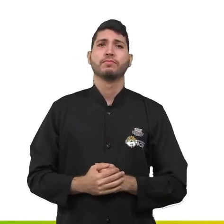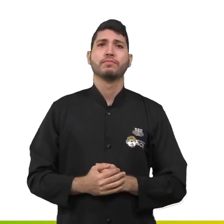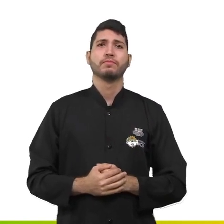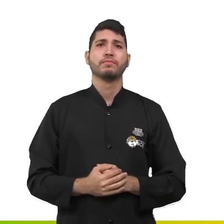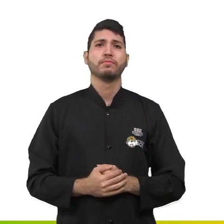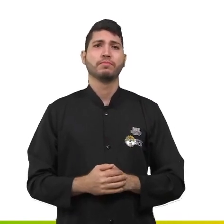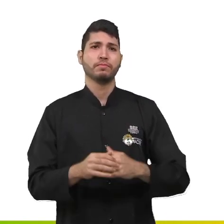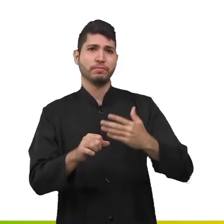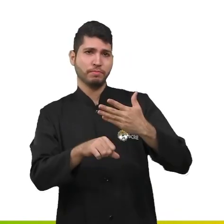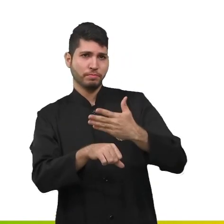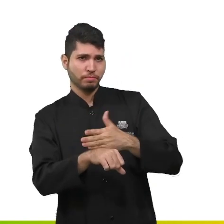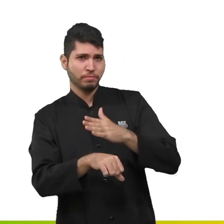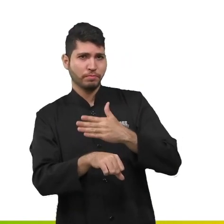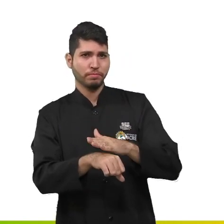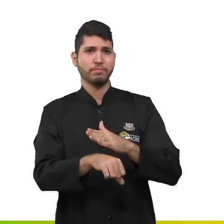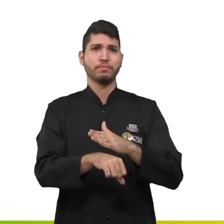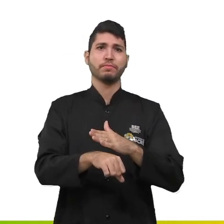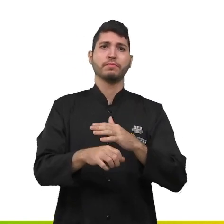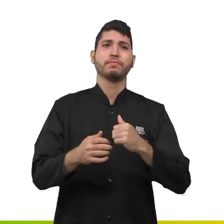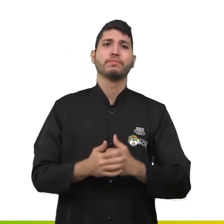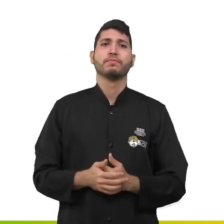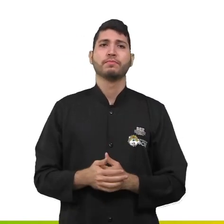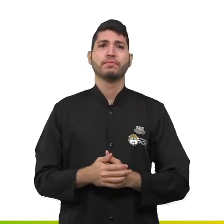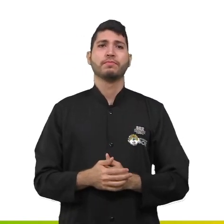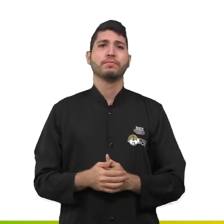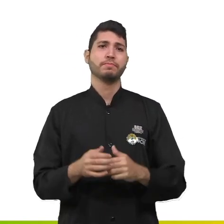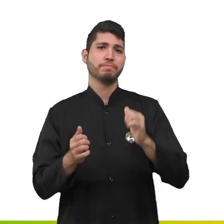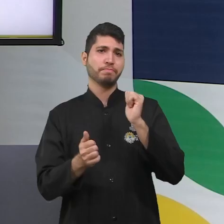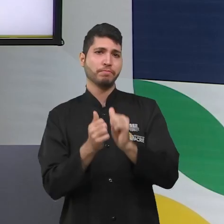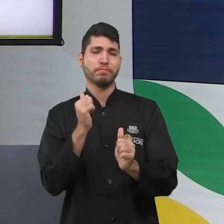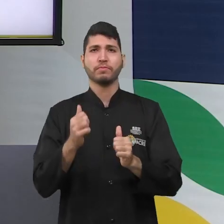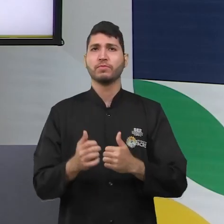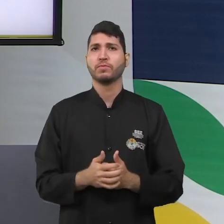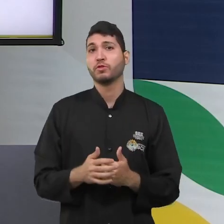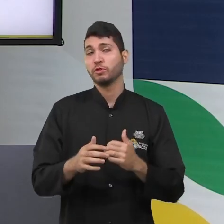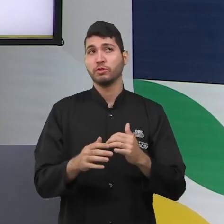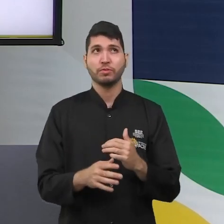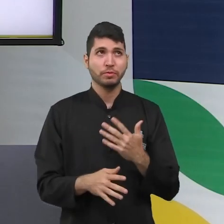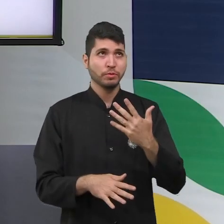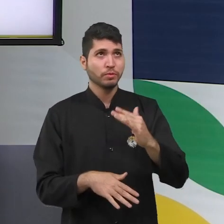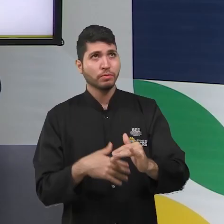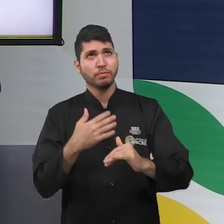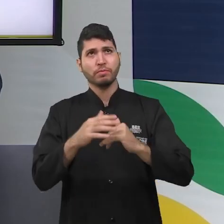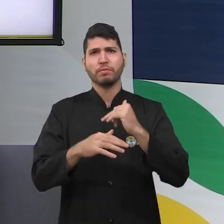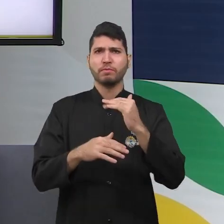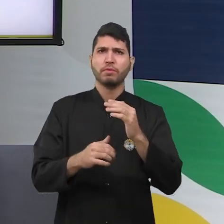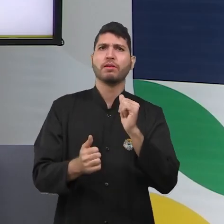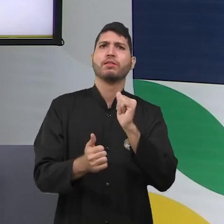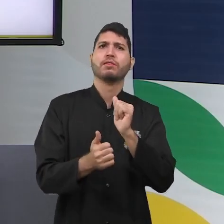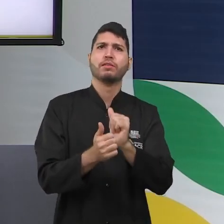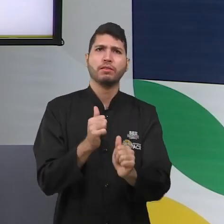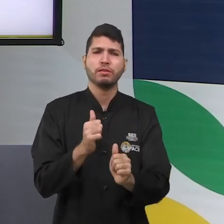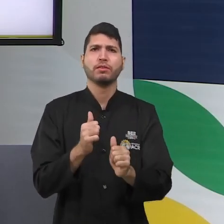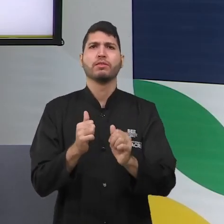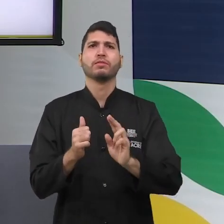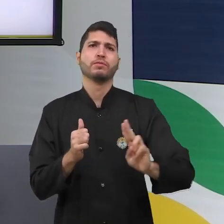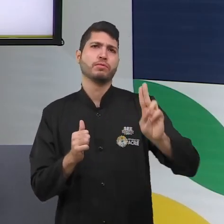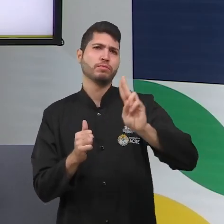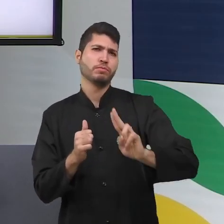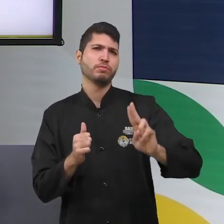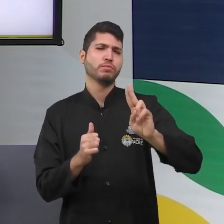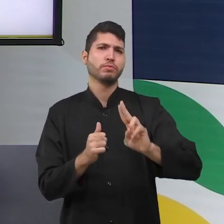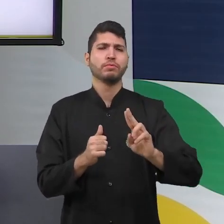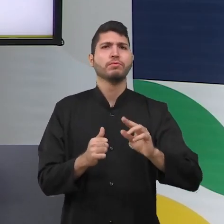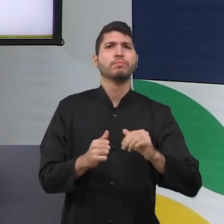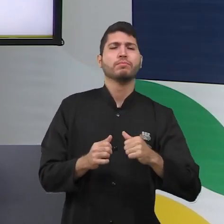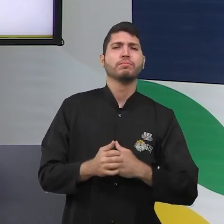práticas esportivas, tá bom? Quando a gente desenvolve um esporte, a gente tem ele como um instrumento. Pense